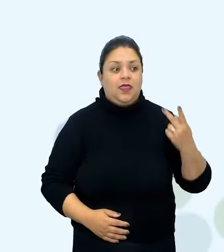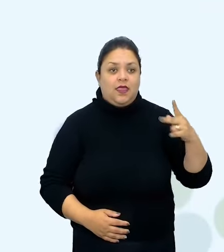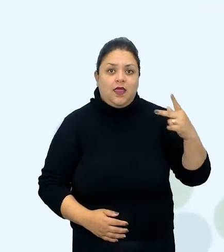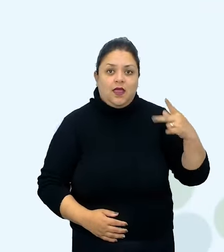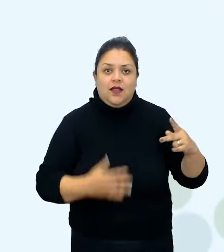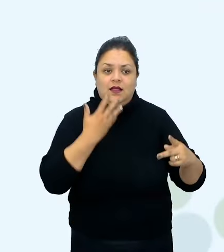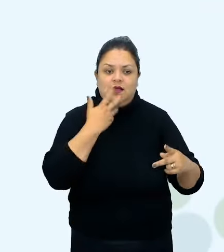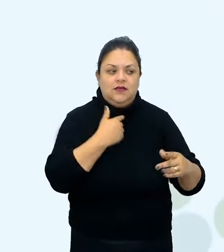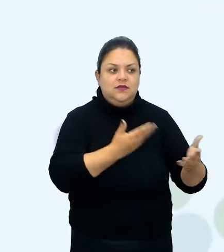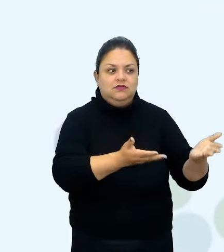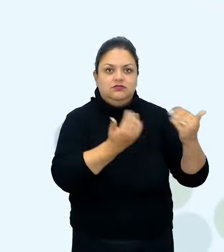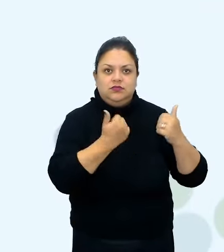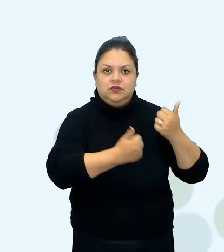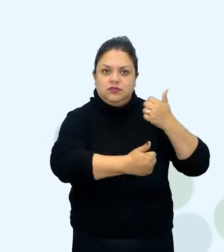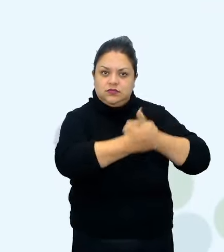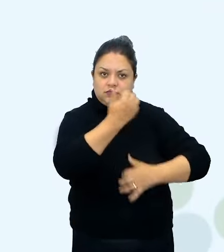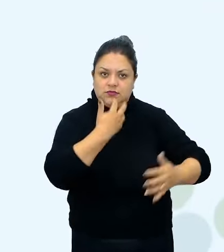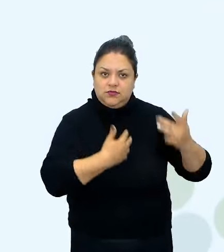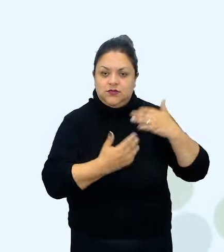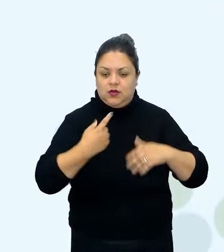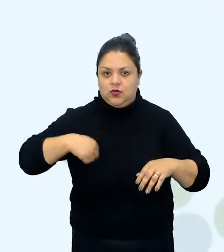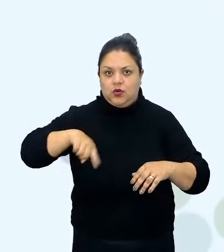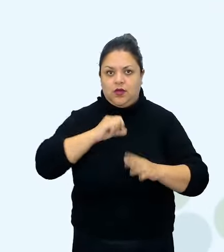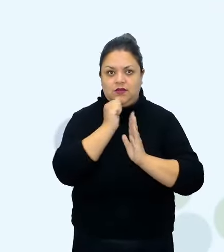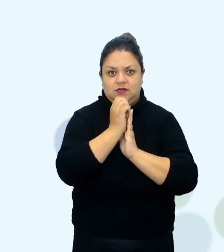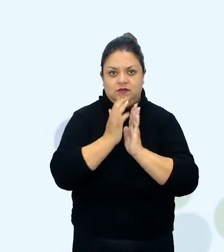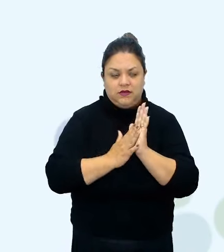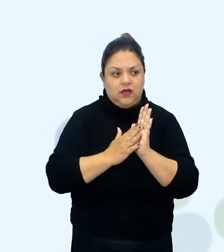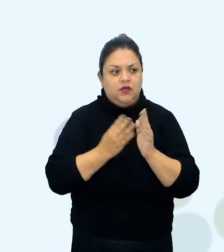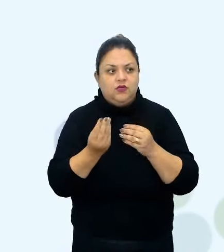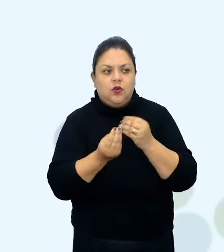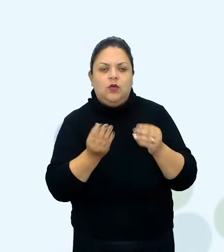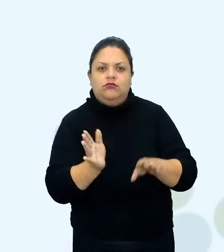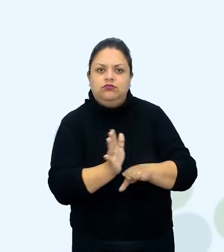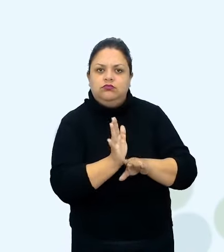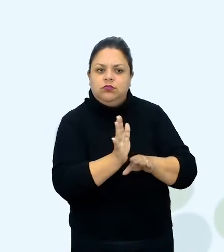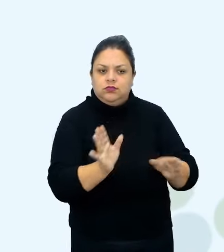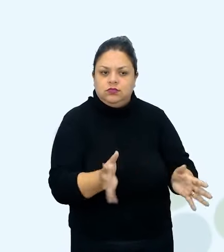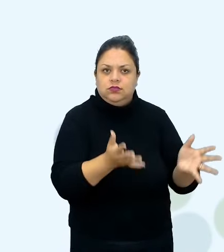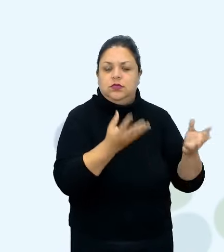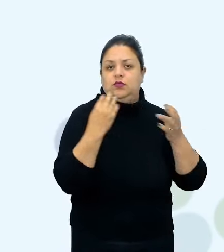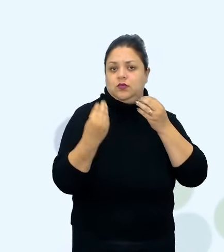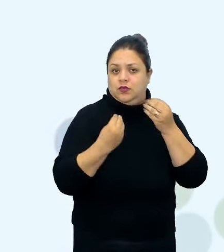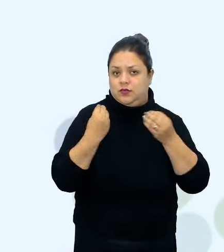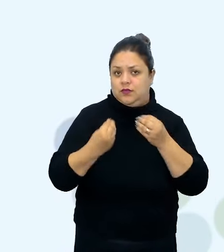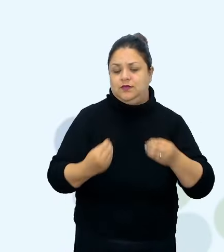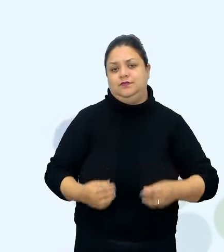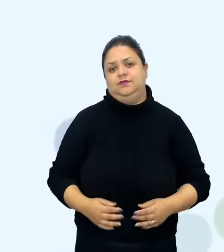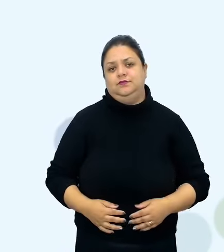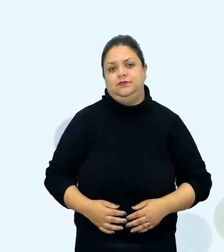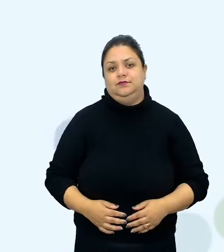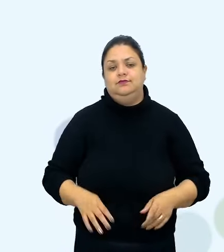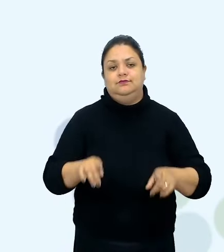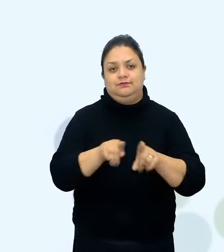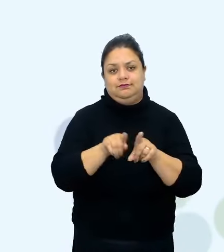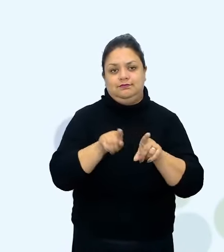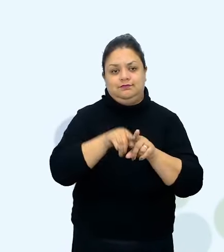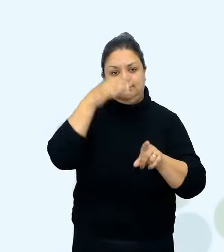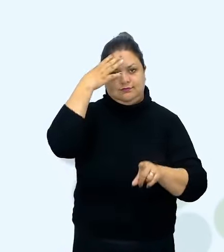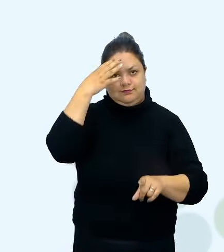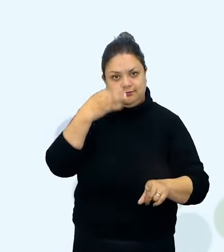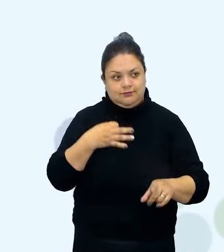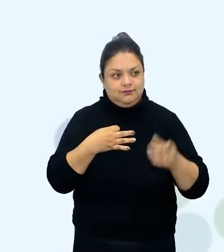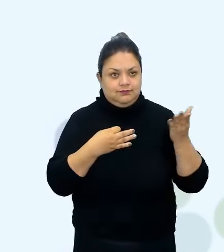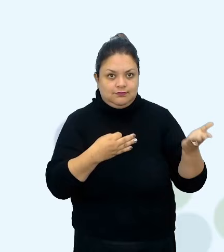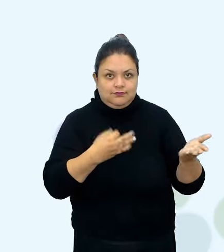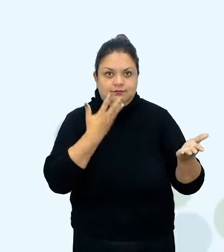seu trajeto ou durante a nossa atividade, né? E a gente vê a questão dela poder entender que, às